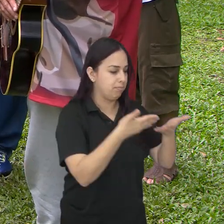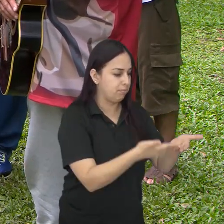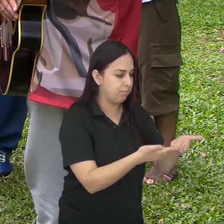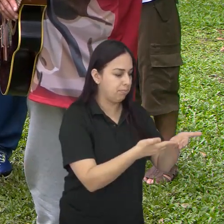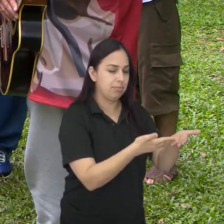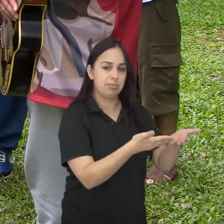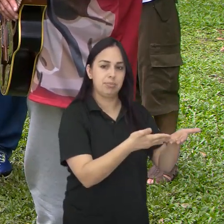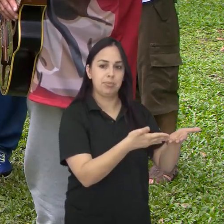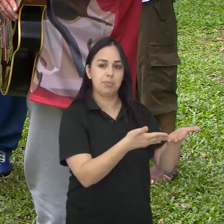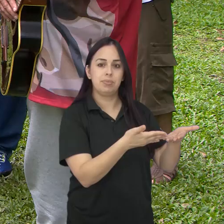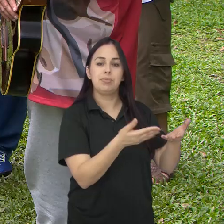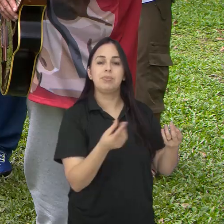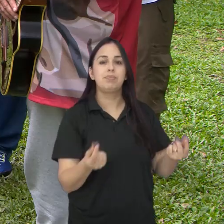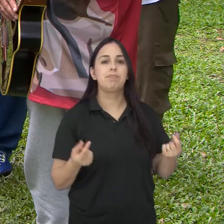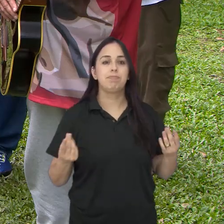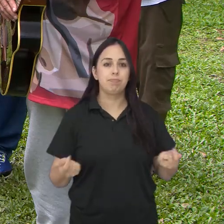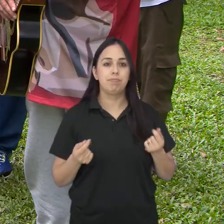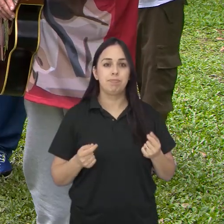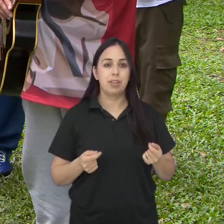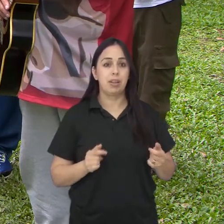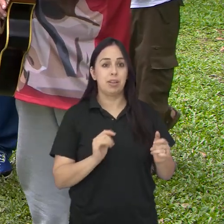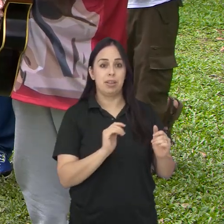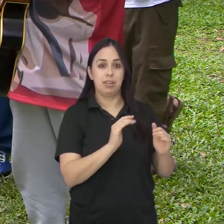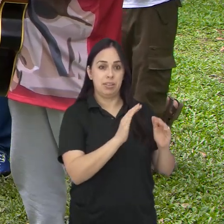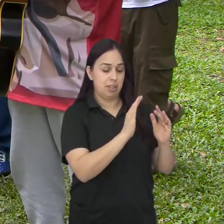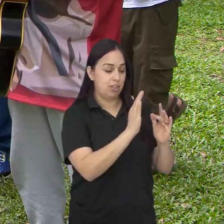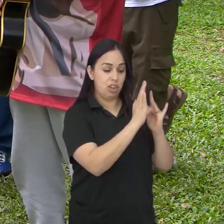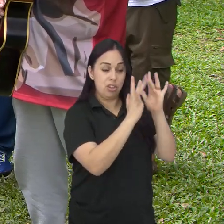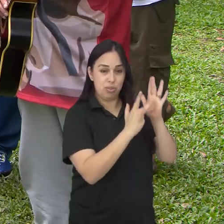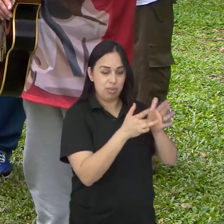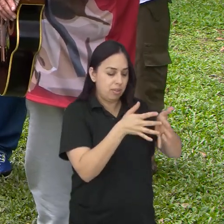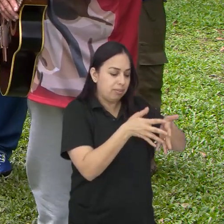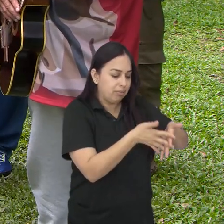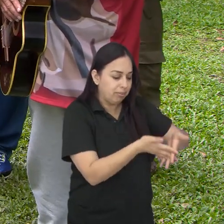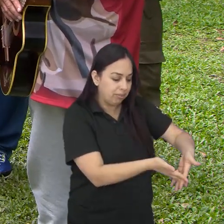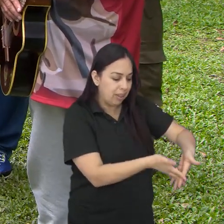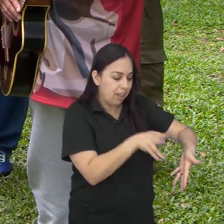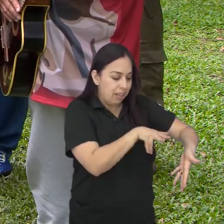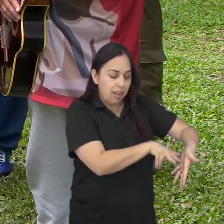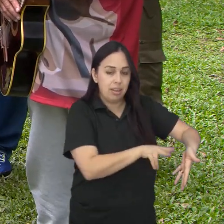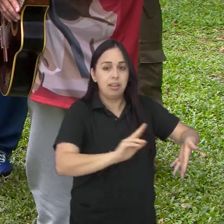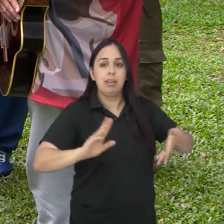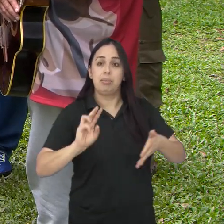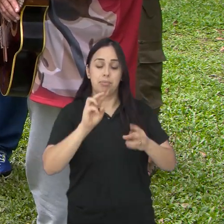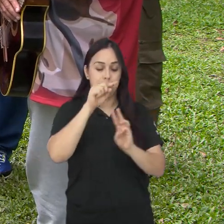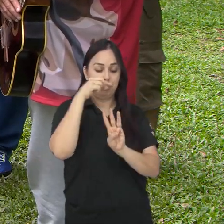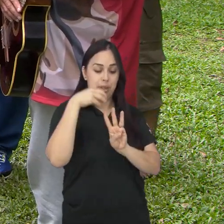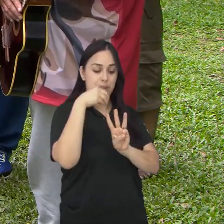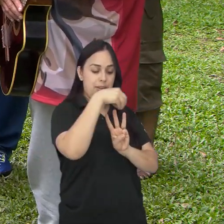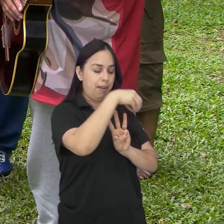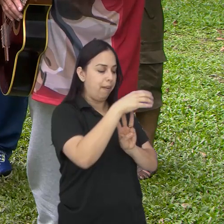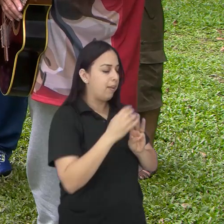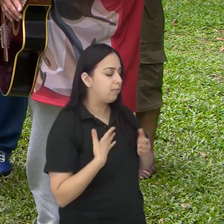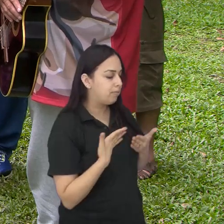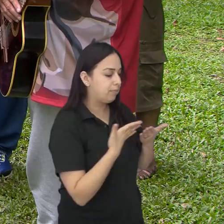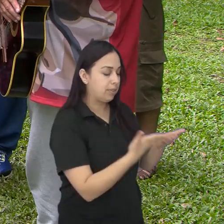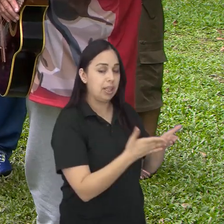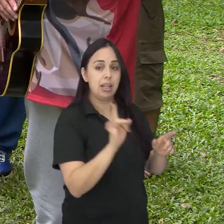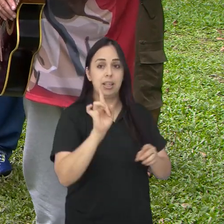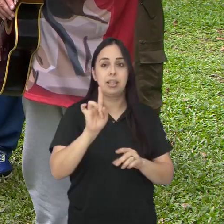o Senhor Jesus, o menino Jesus, né, vamos dizer assim. E aí depois tem todo o pessoal que canta,